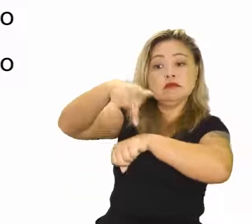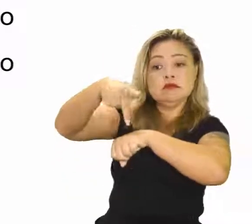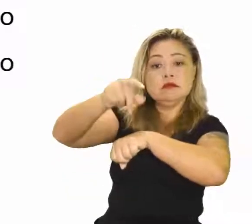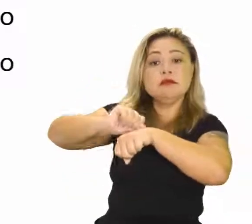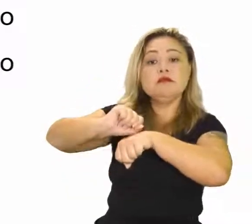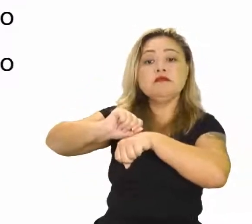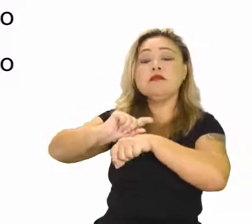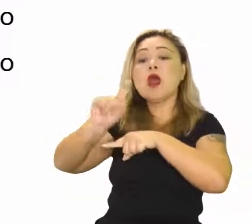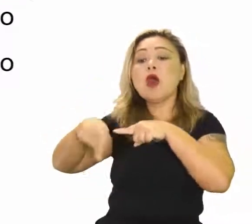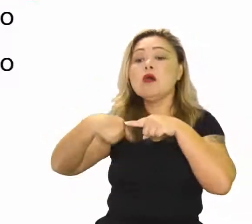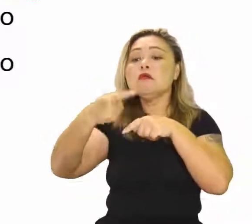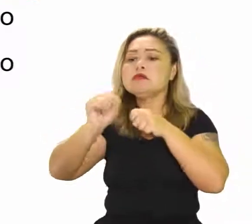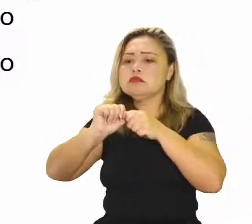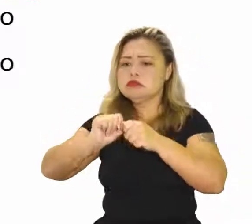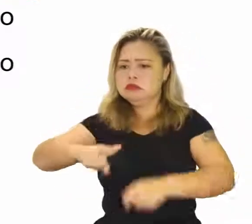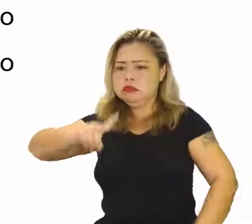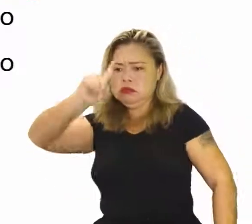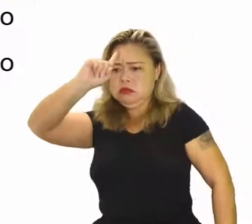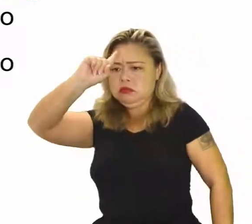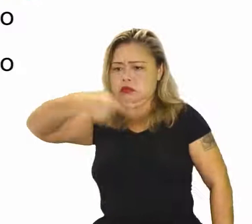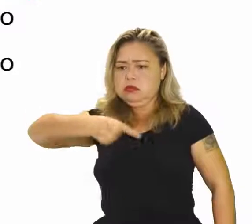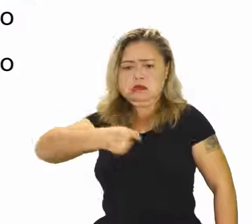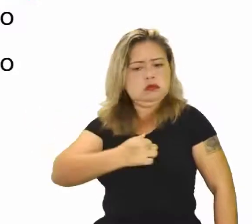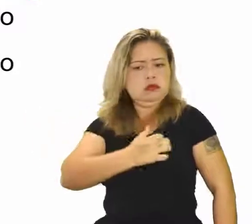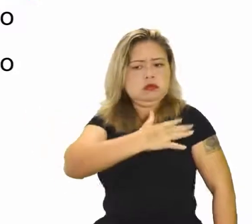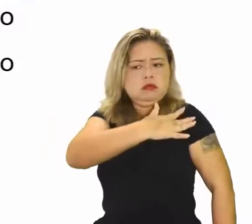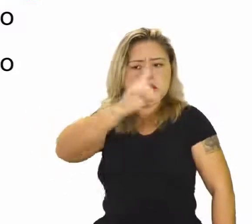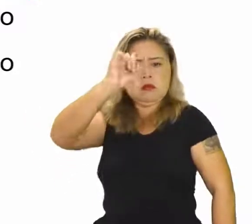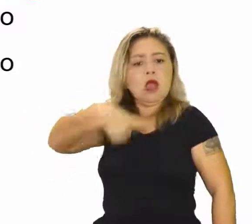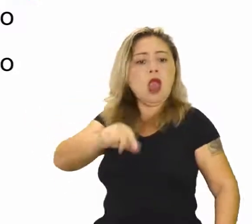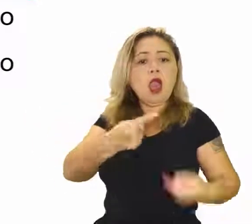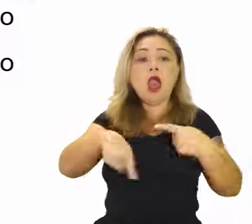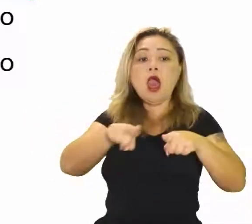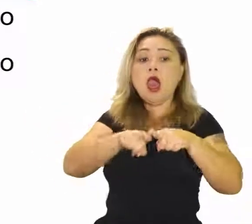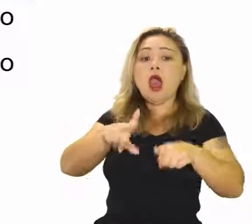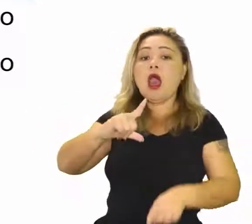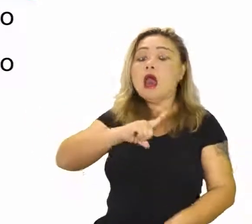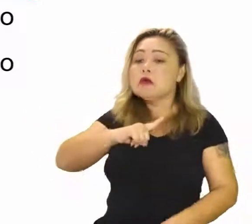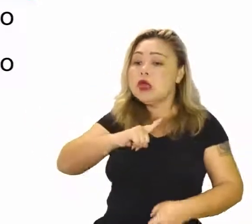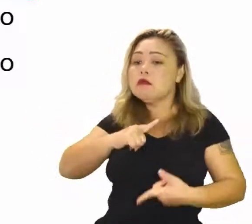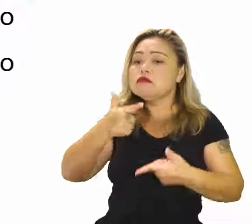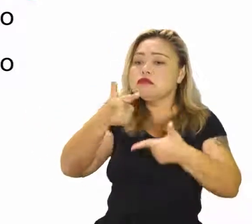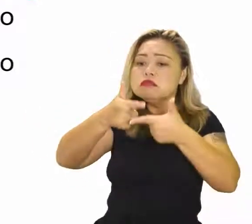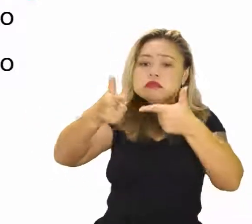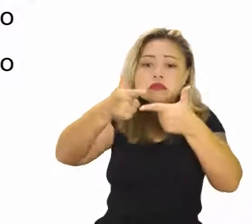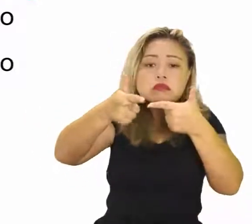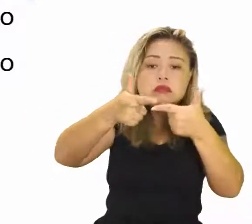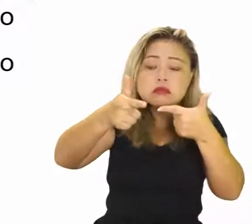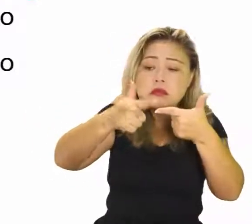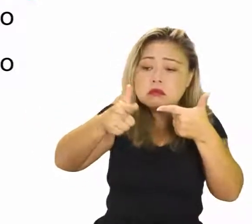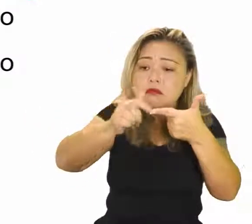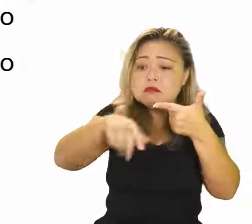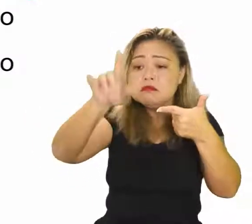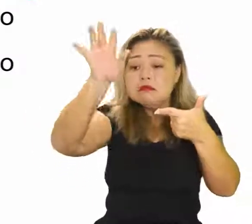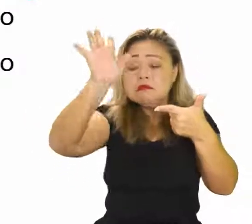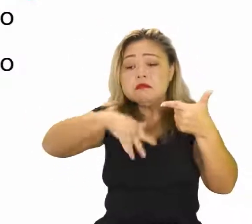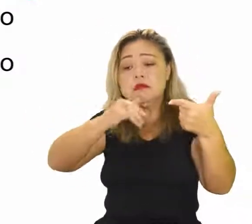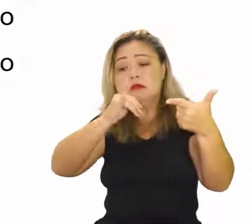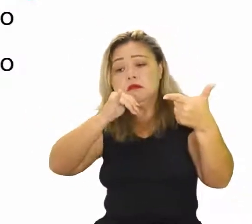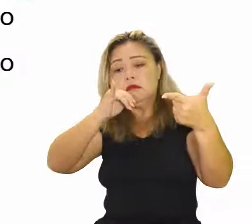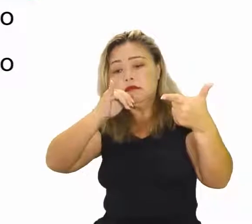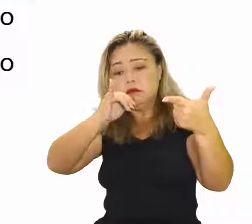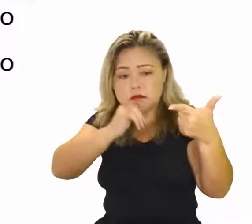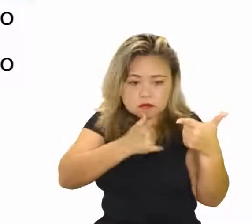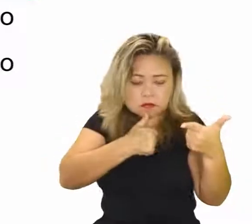E seus regimes totalitários. Foi o conflito mais trágico ocorrido na história da humanidade. Deixou um